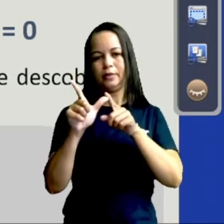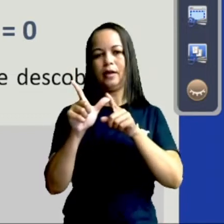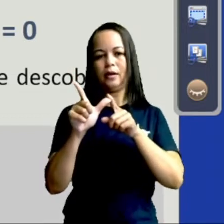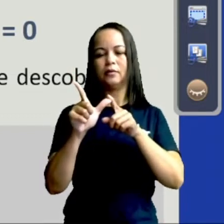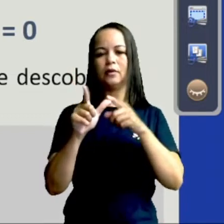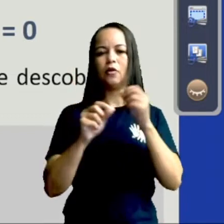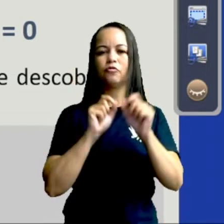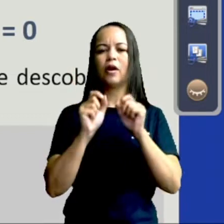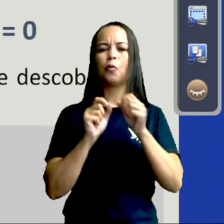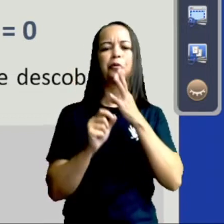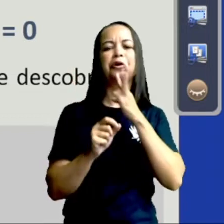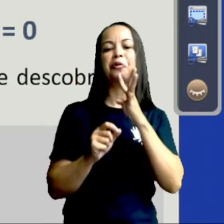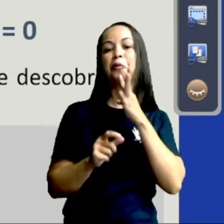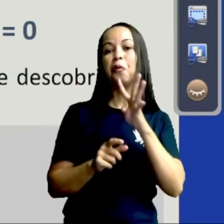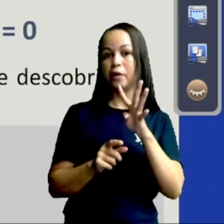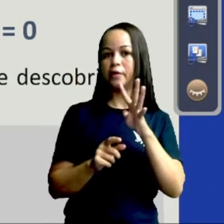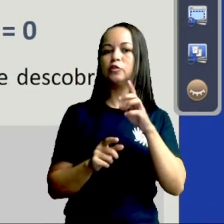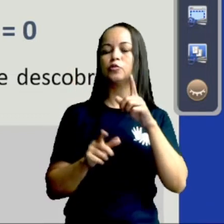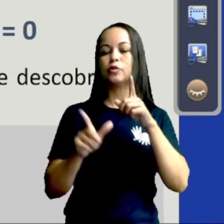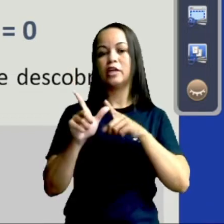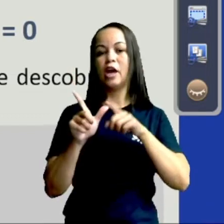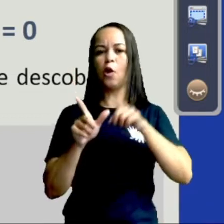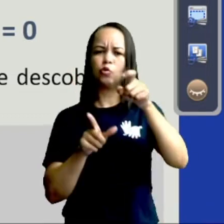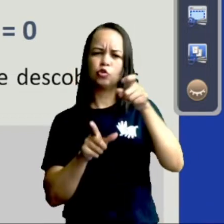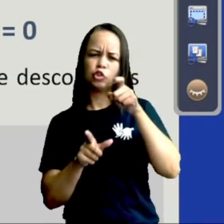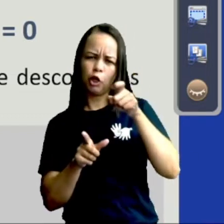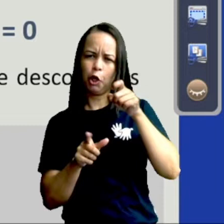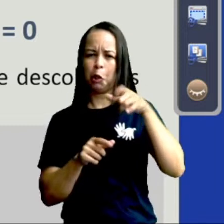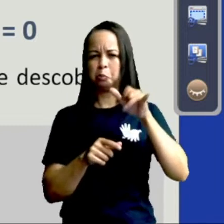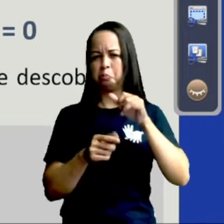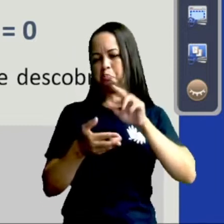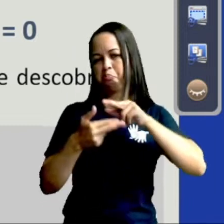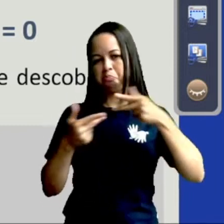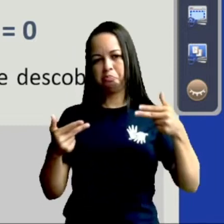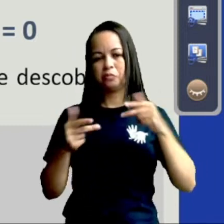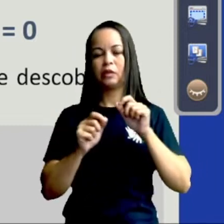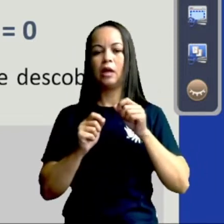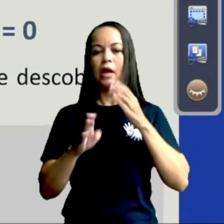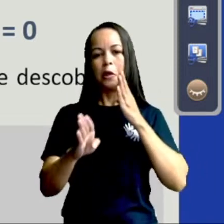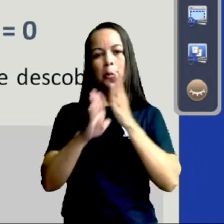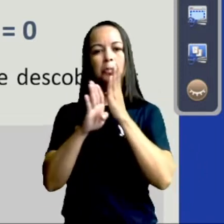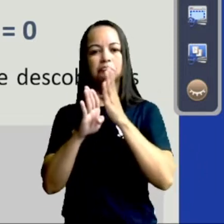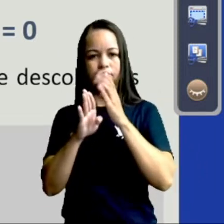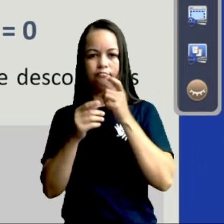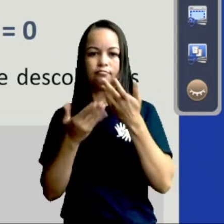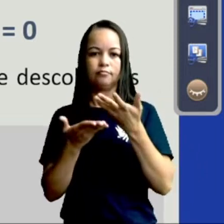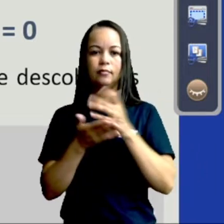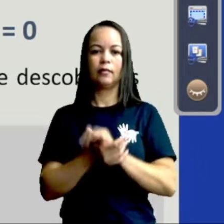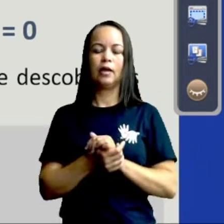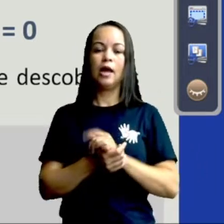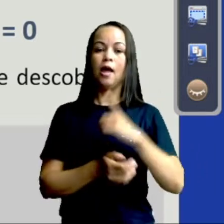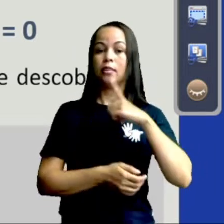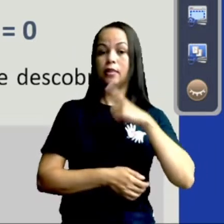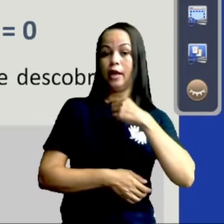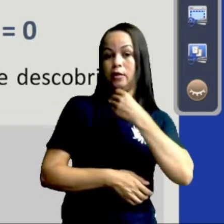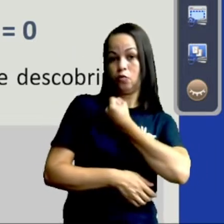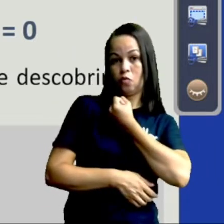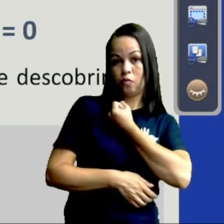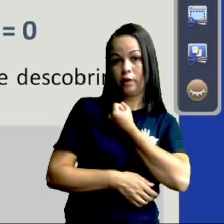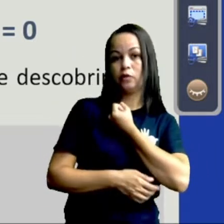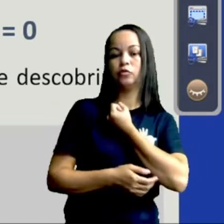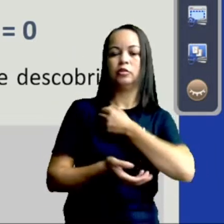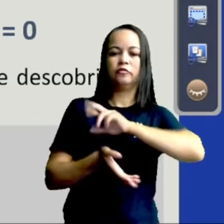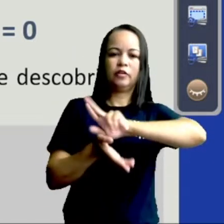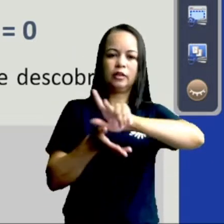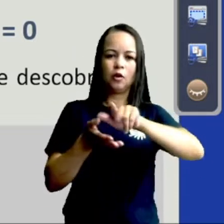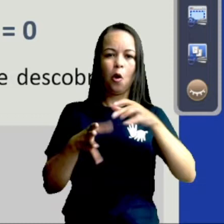um valor desconhecido, aquilo que a gente quer descobrir. Tem números, as operações e a igualdade. É